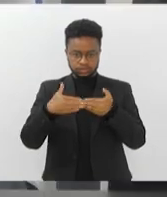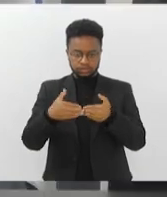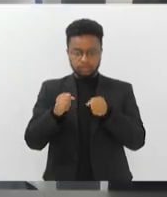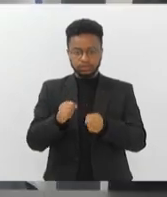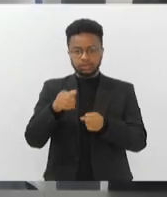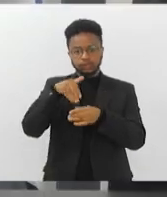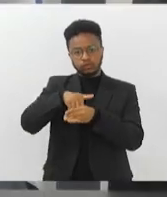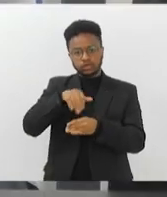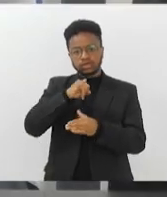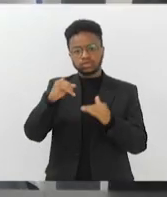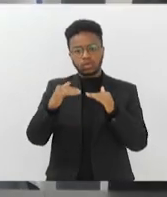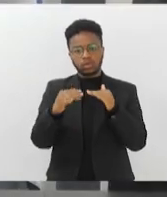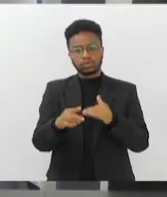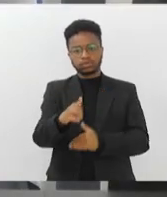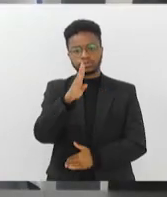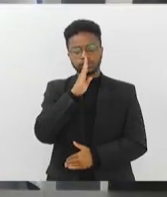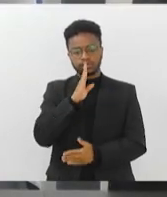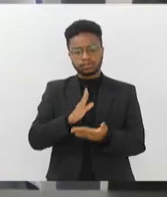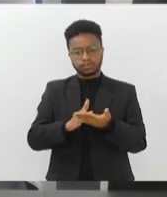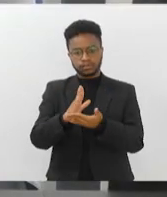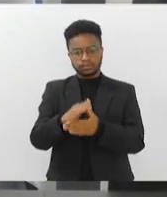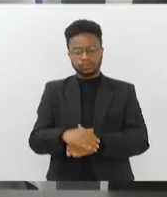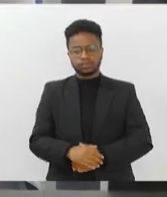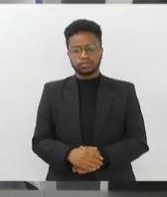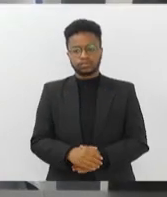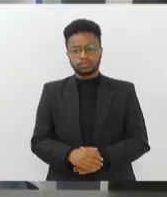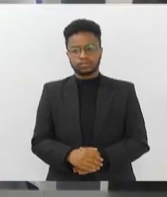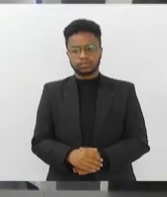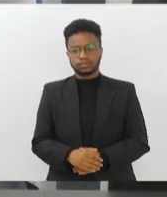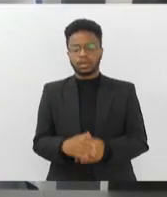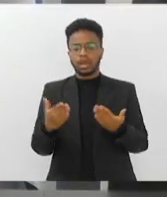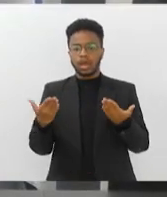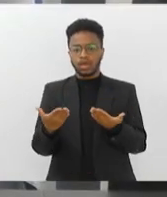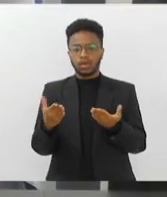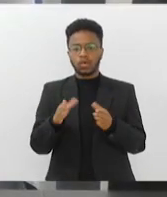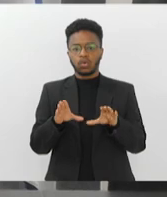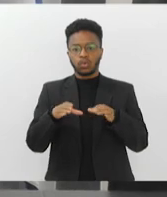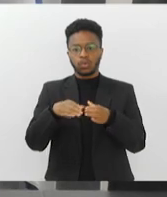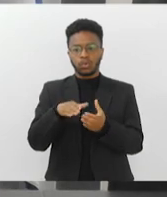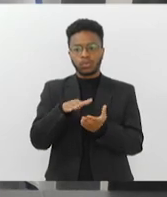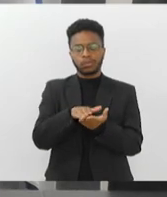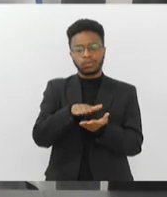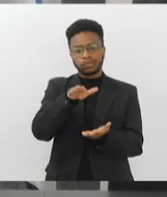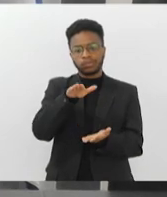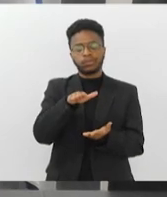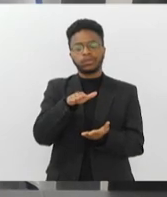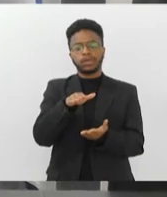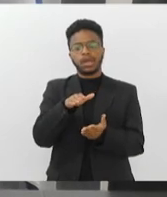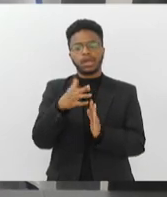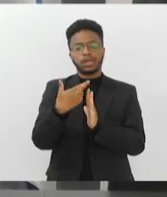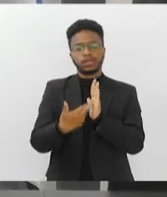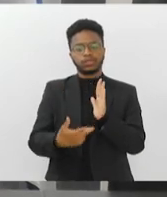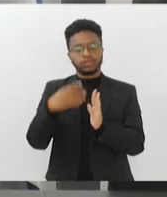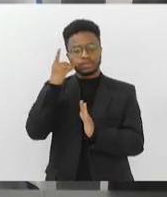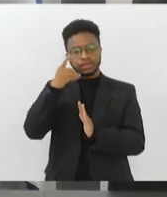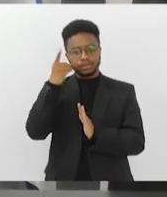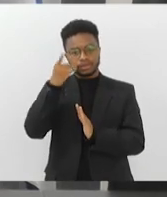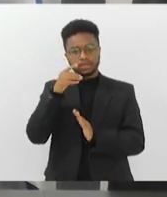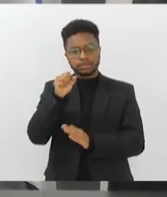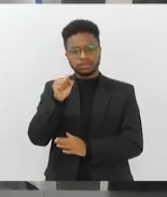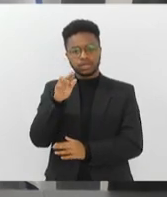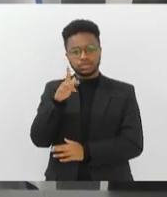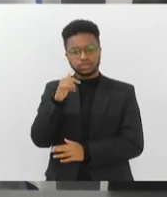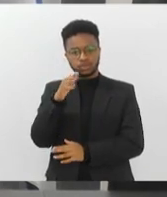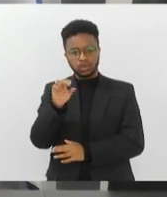Em votação, senhores que aprovam, permaneçam como estão, aprovado. Passo ao bloco de projetos de relatoria do deputado doutor Serginho e vou ler